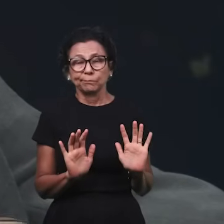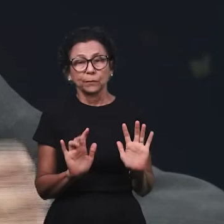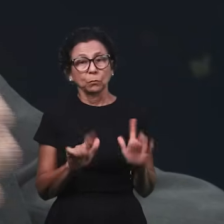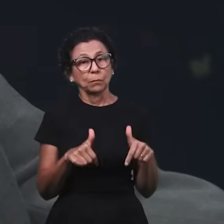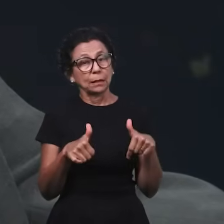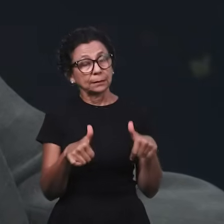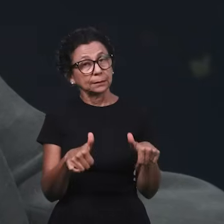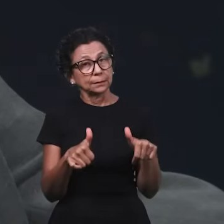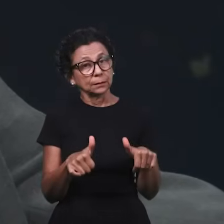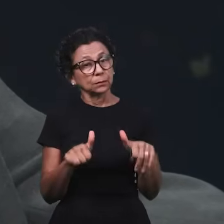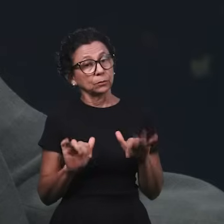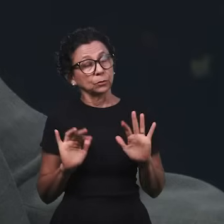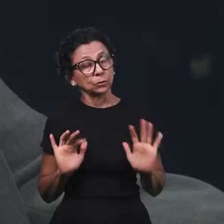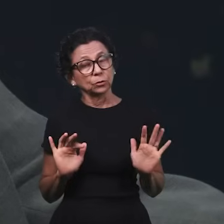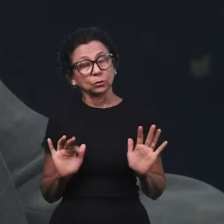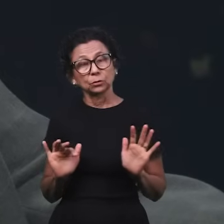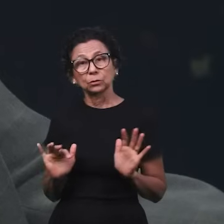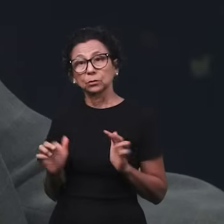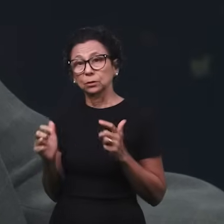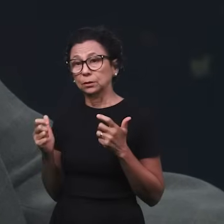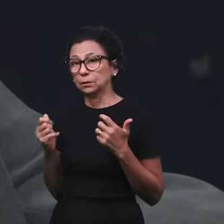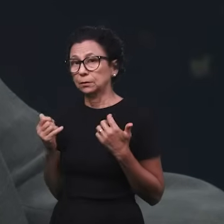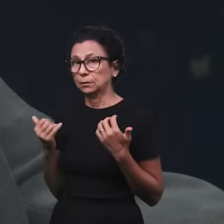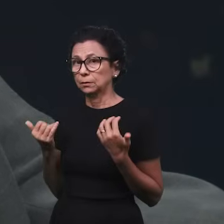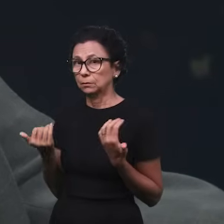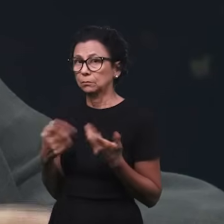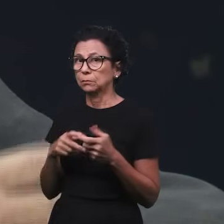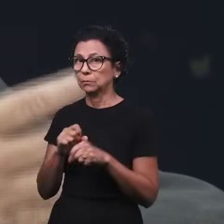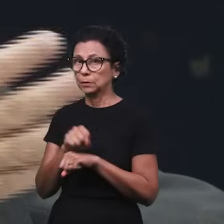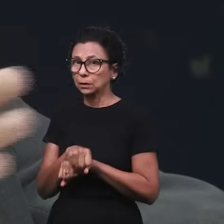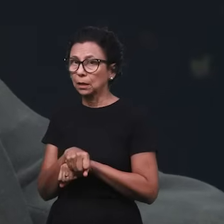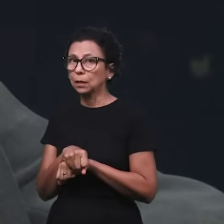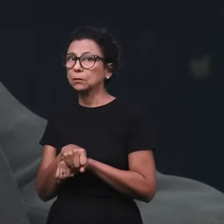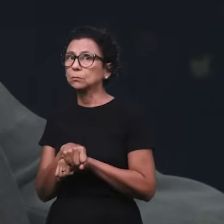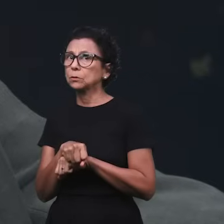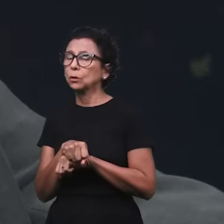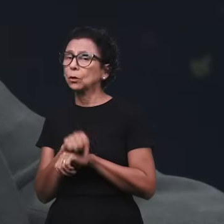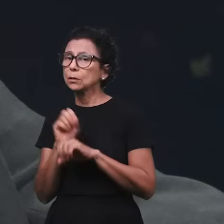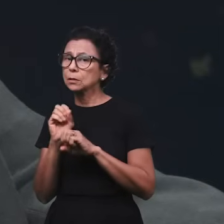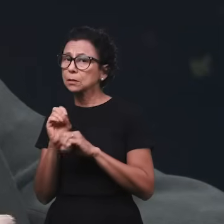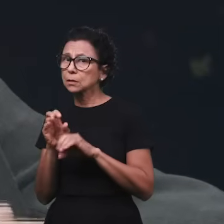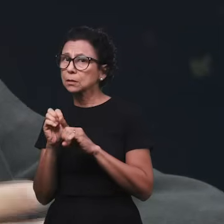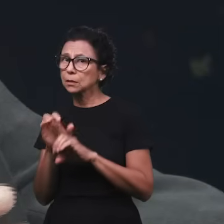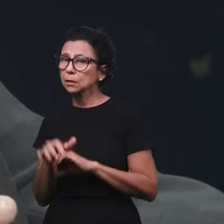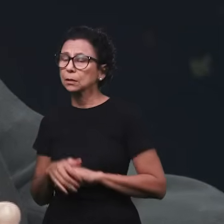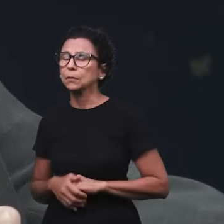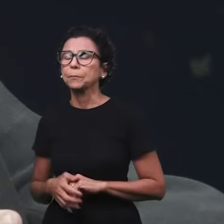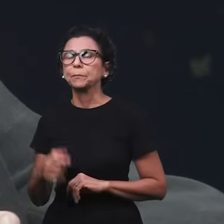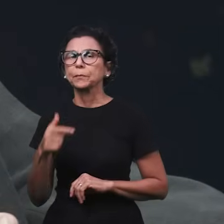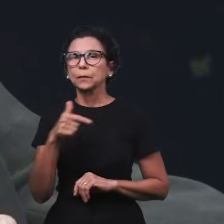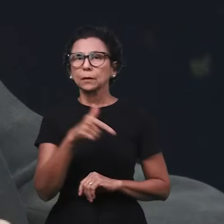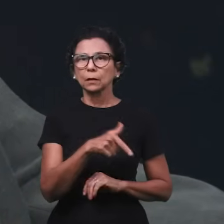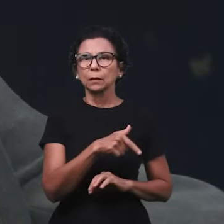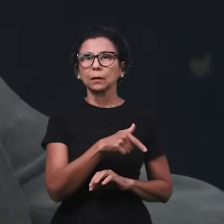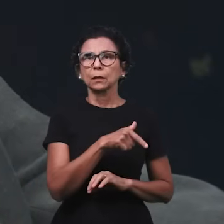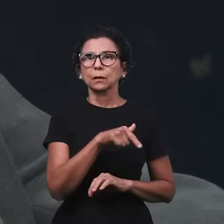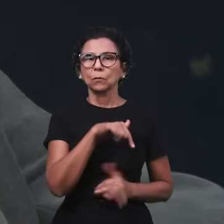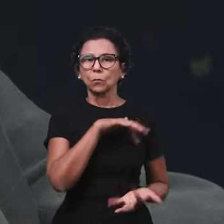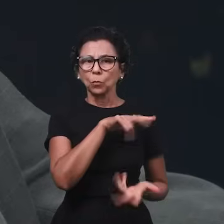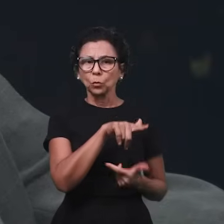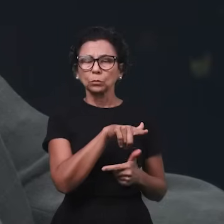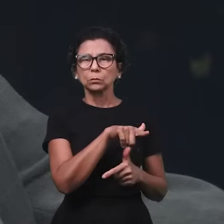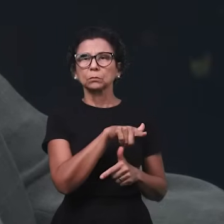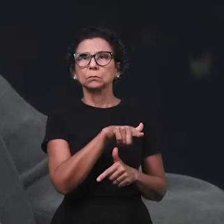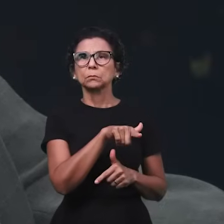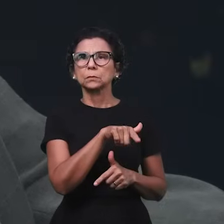até abordamos em seminários, né, pastor, que é a operação do erro. Então há uma operação hoje no mundo para relativizar as coisas do Senhor, para enganar